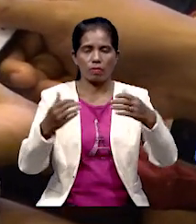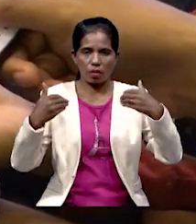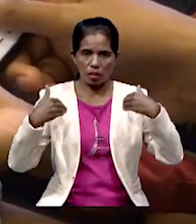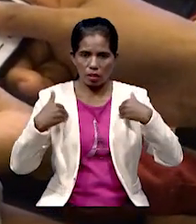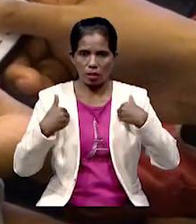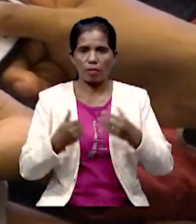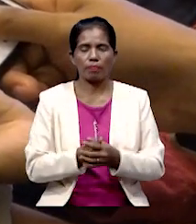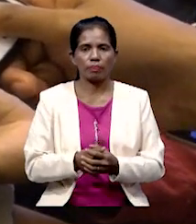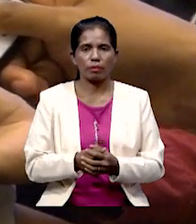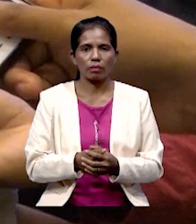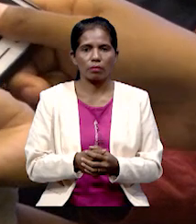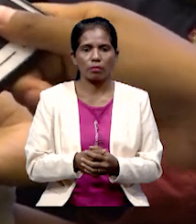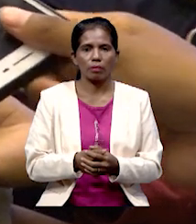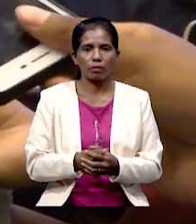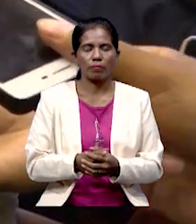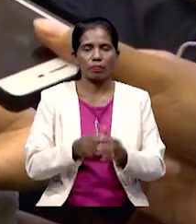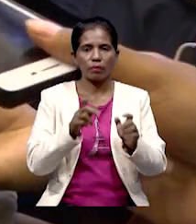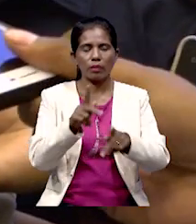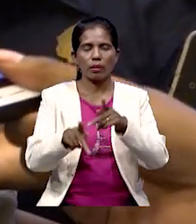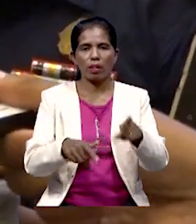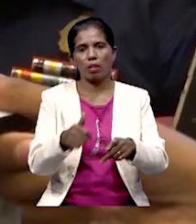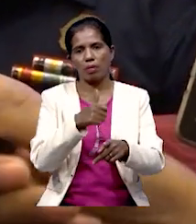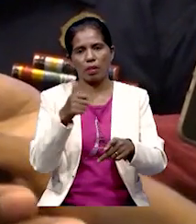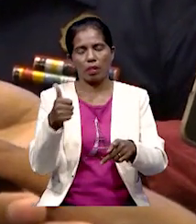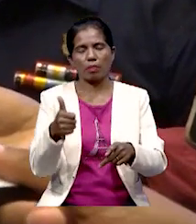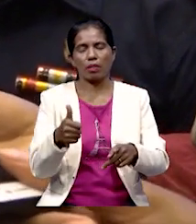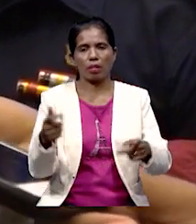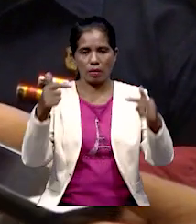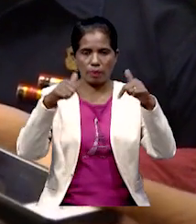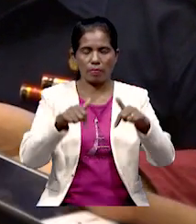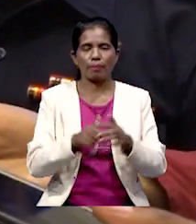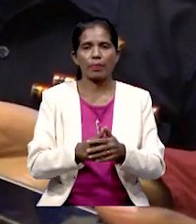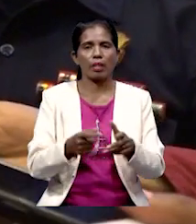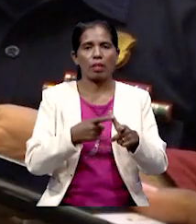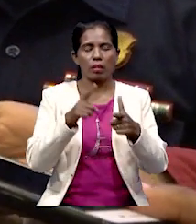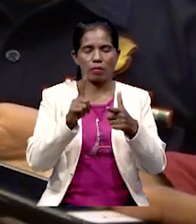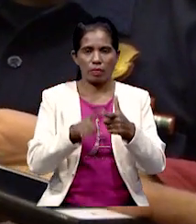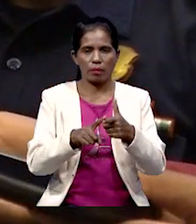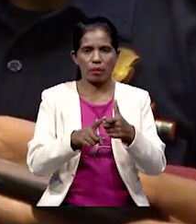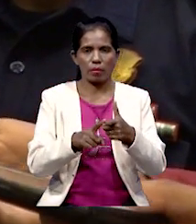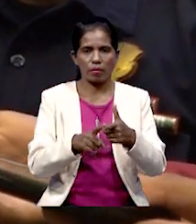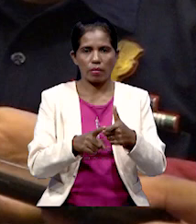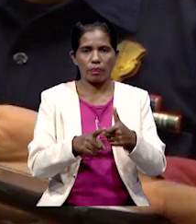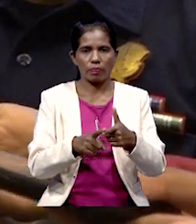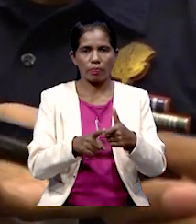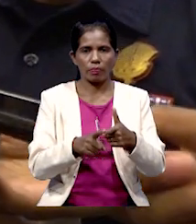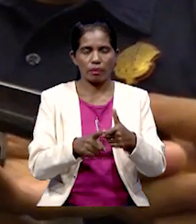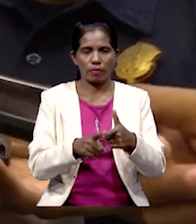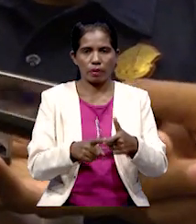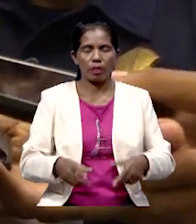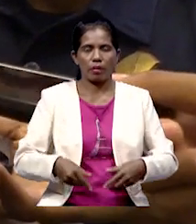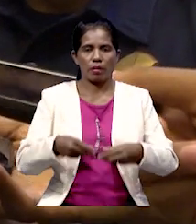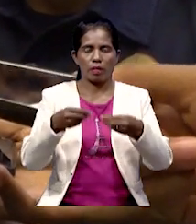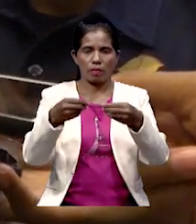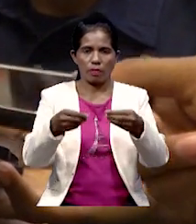ia, entidades que convidados nebe atumai. Segundo, a questão que iremos implica, né, é